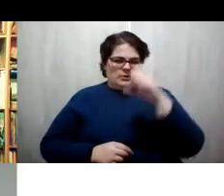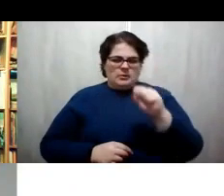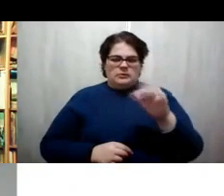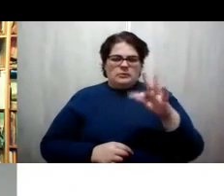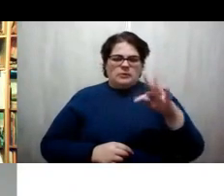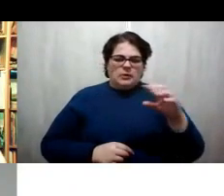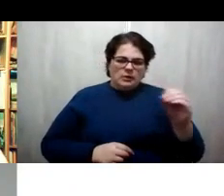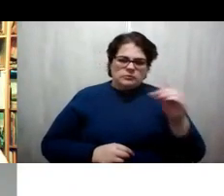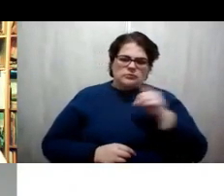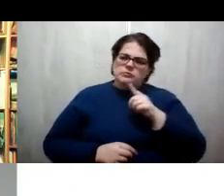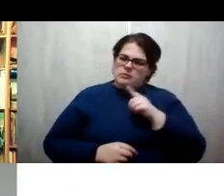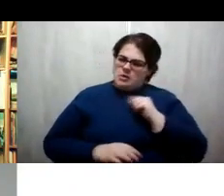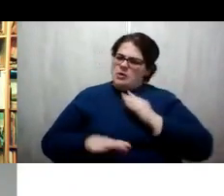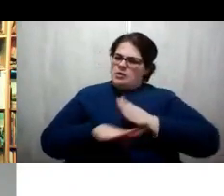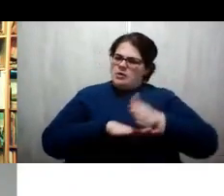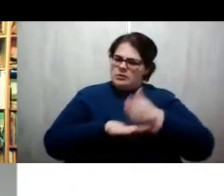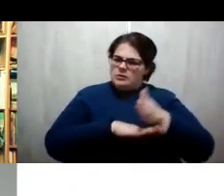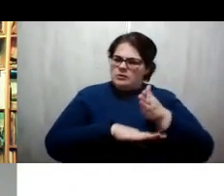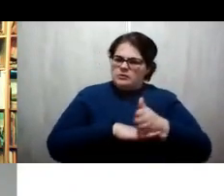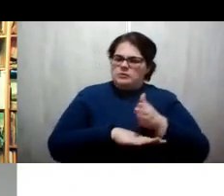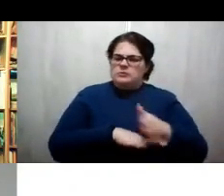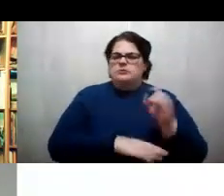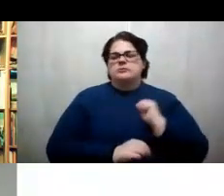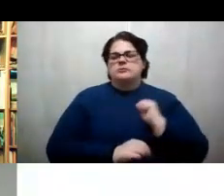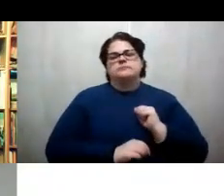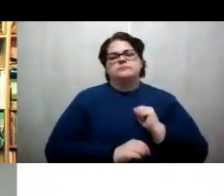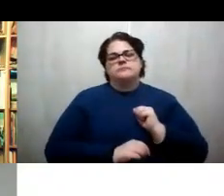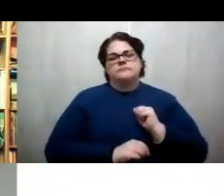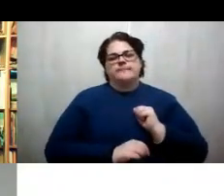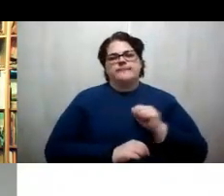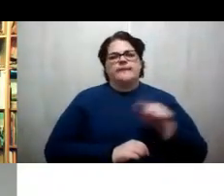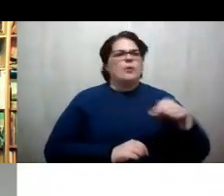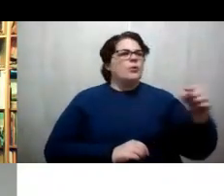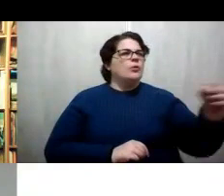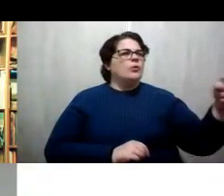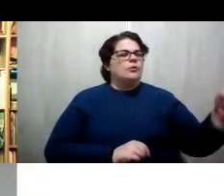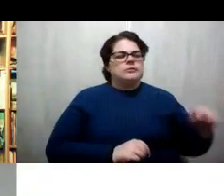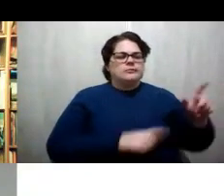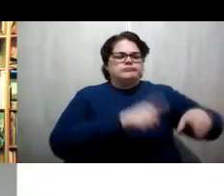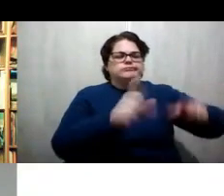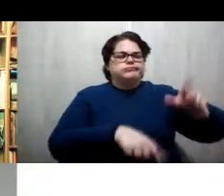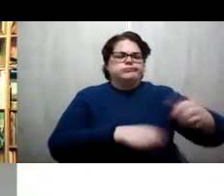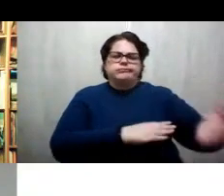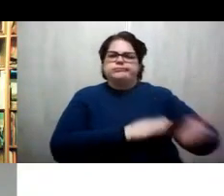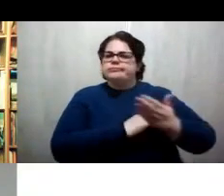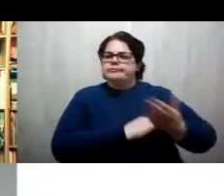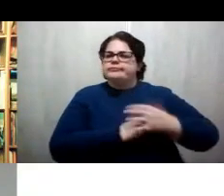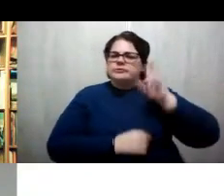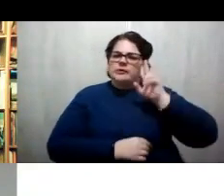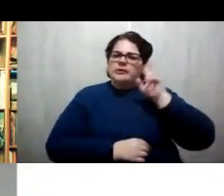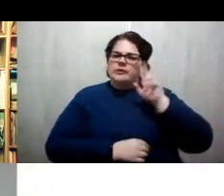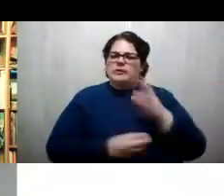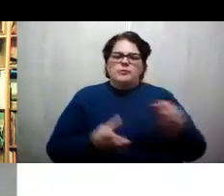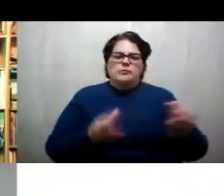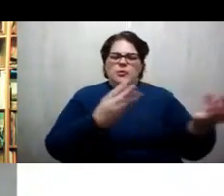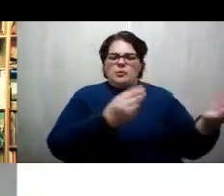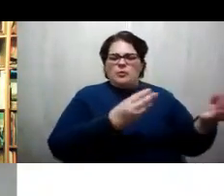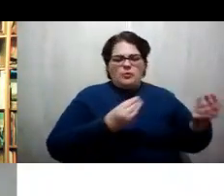da Fiel, e quais outros aí me ajudem agora a lembrar?